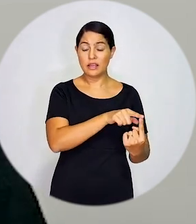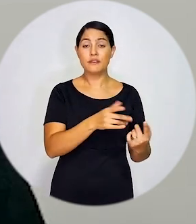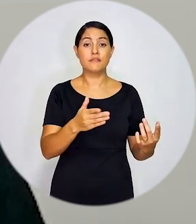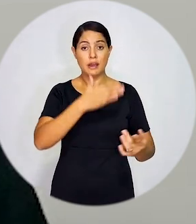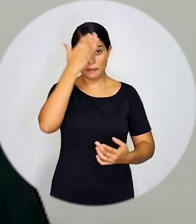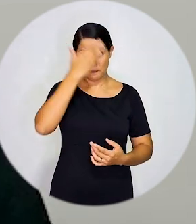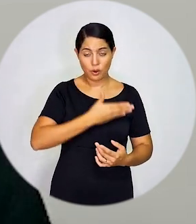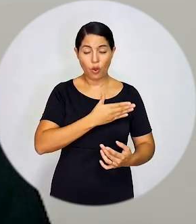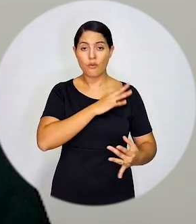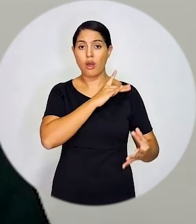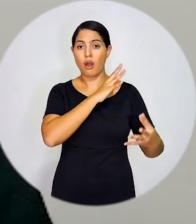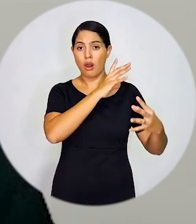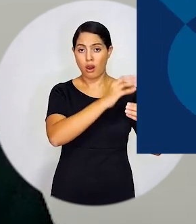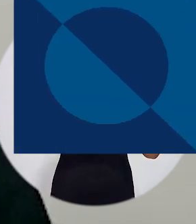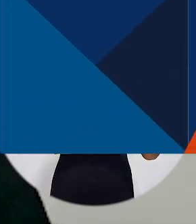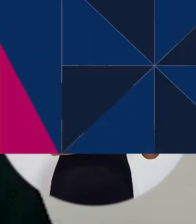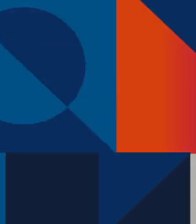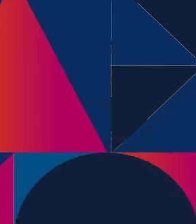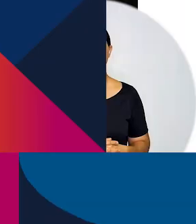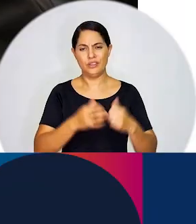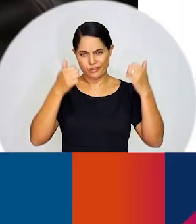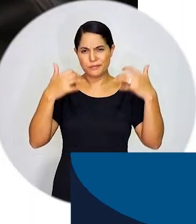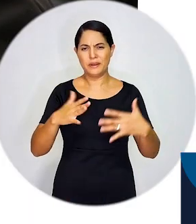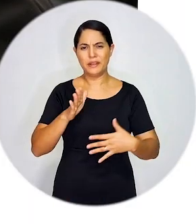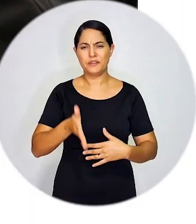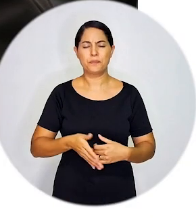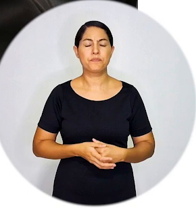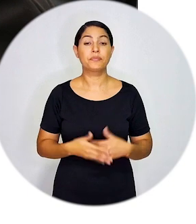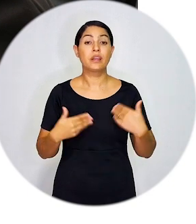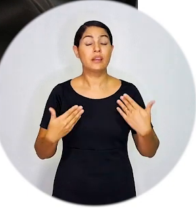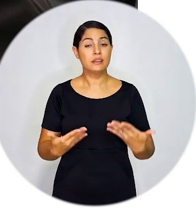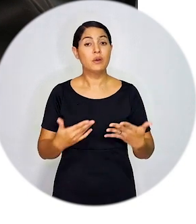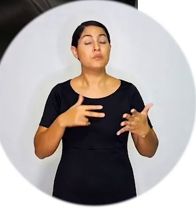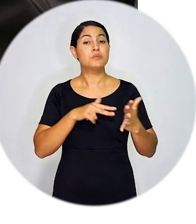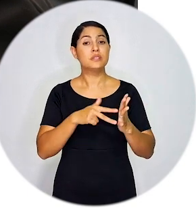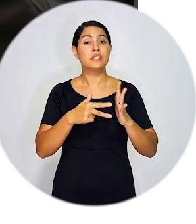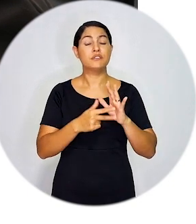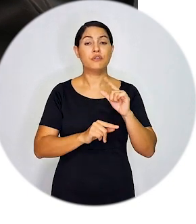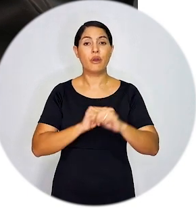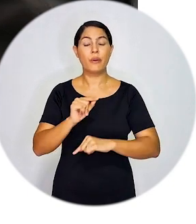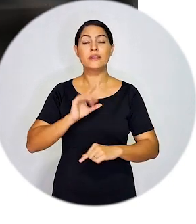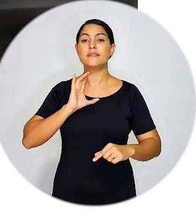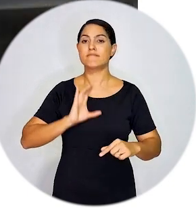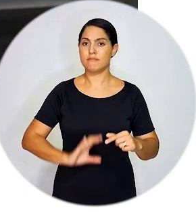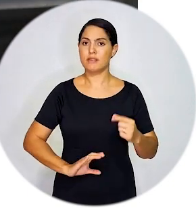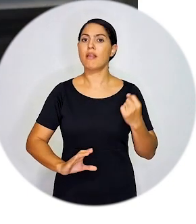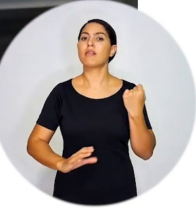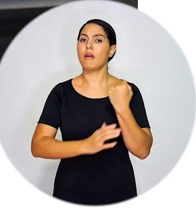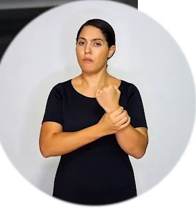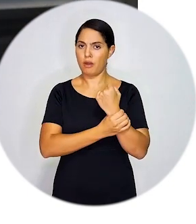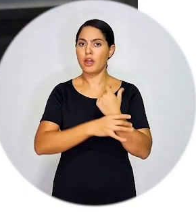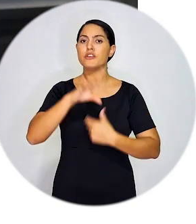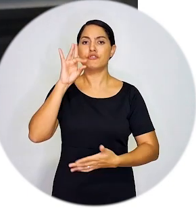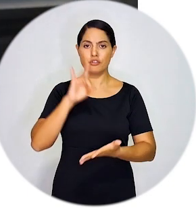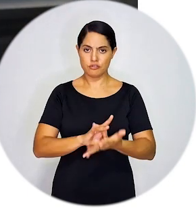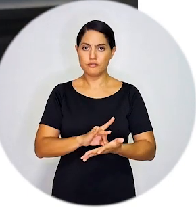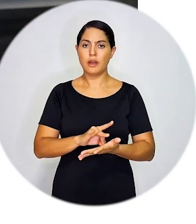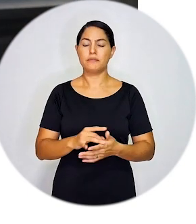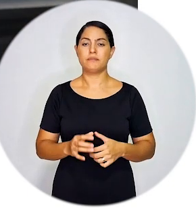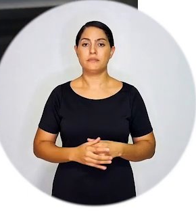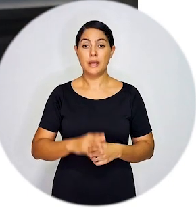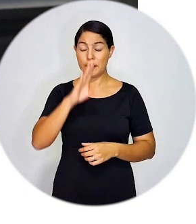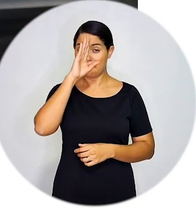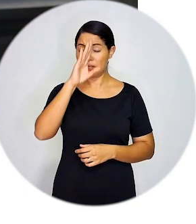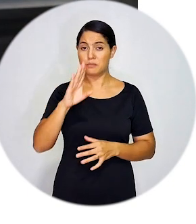das provas, como eu disse anteriormente. Isso, sem dúvida alguma, representa uma garantia para o